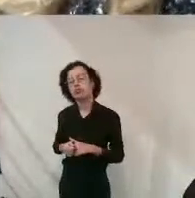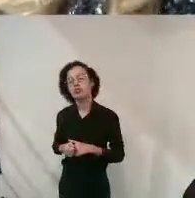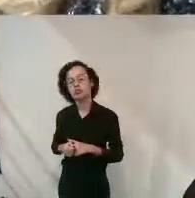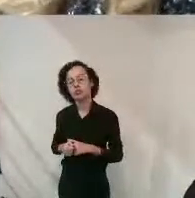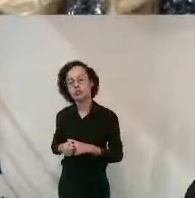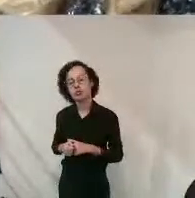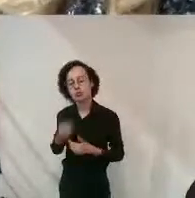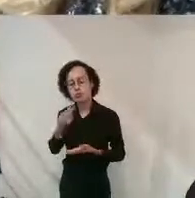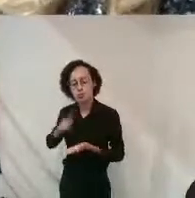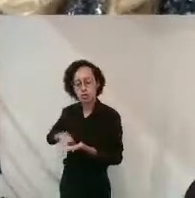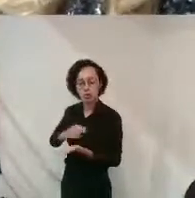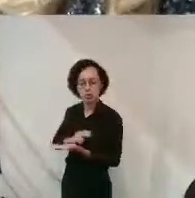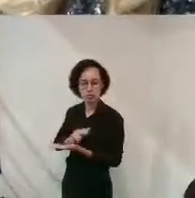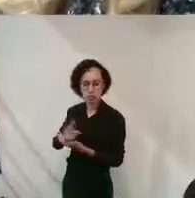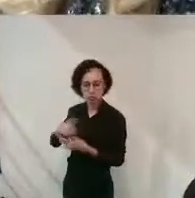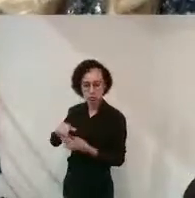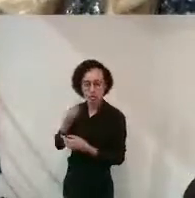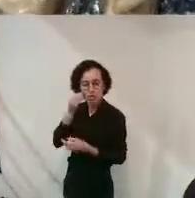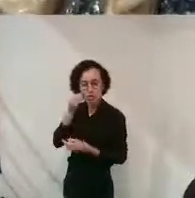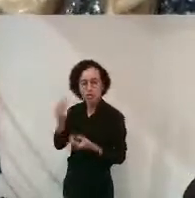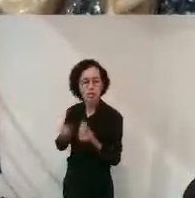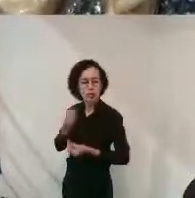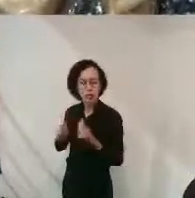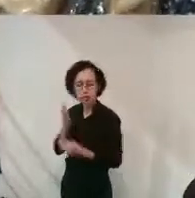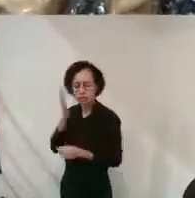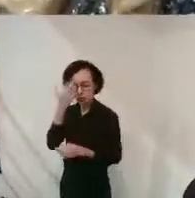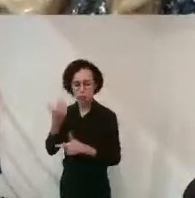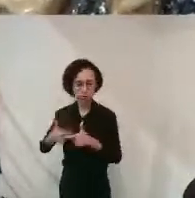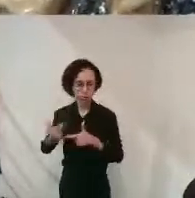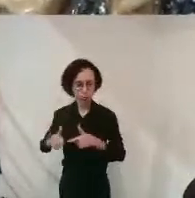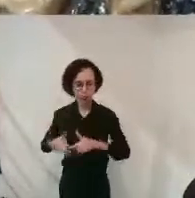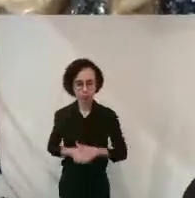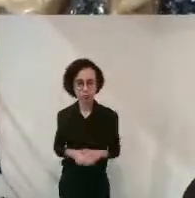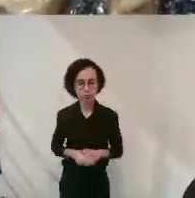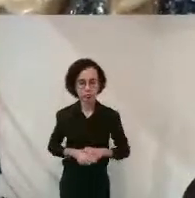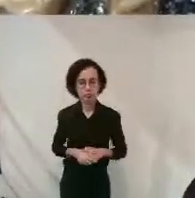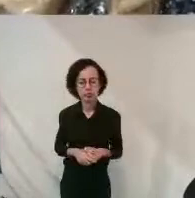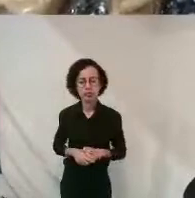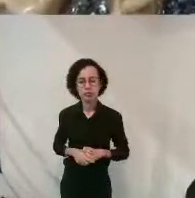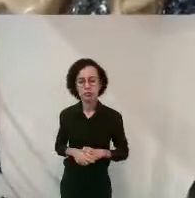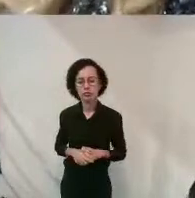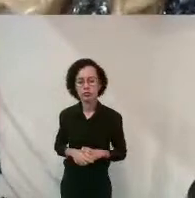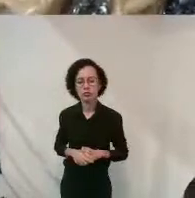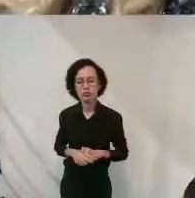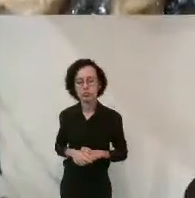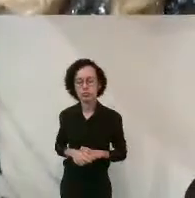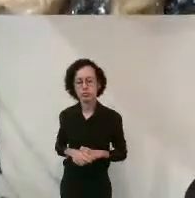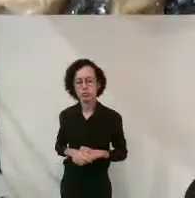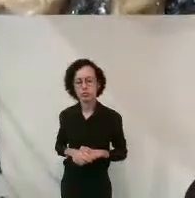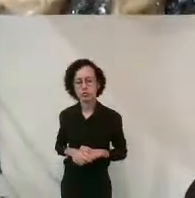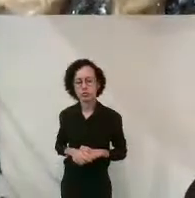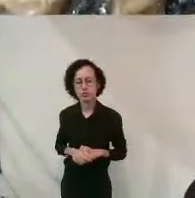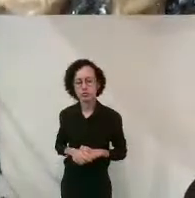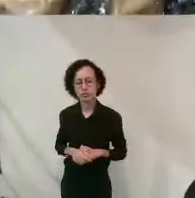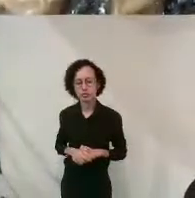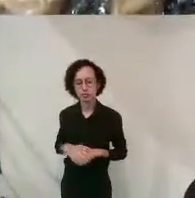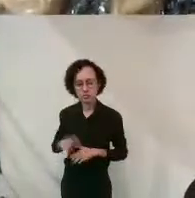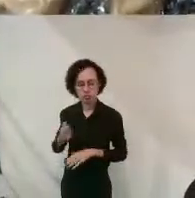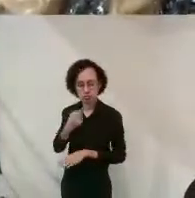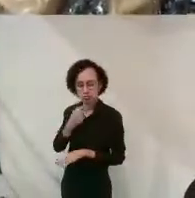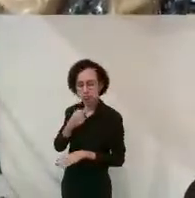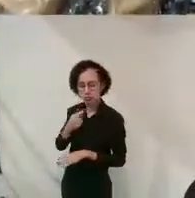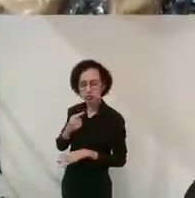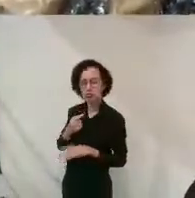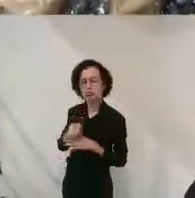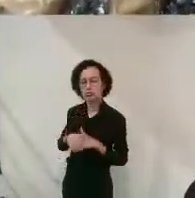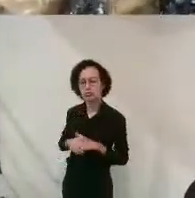realização de reuniões e tentativa de solução consensual da questão, por meio da elaboração de um termo de ajustamento de conduta. Não sendo possível, outro